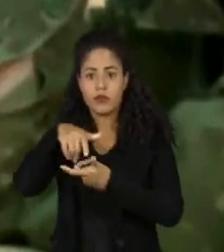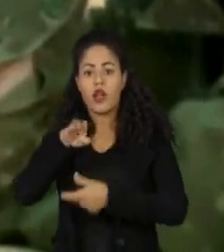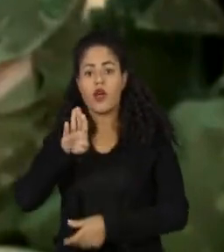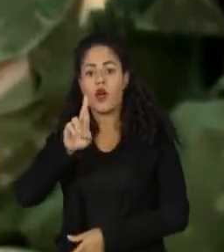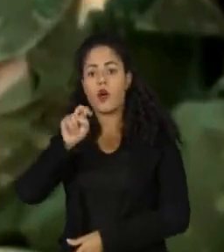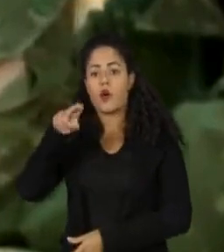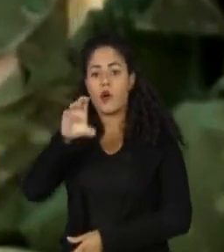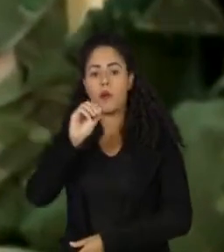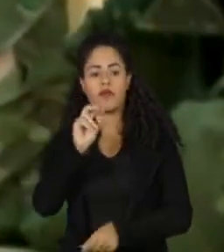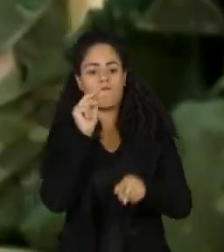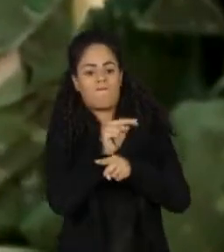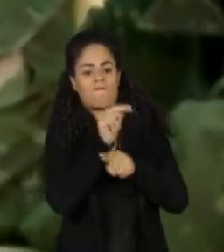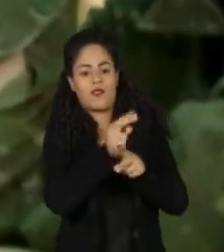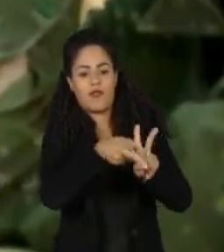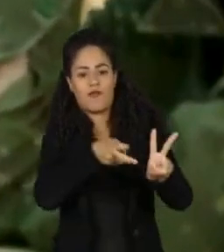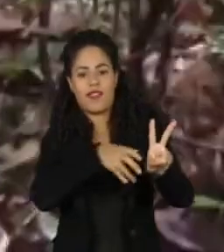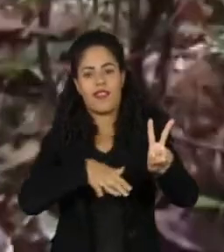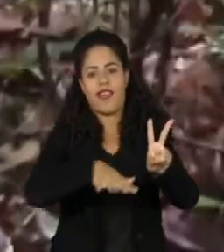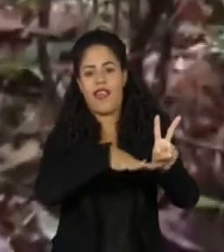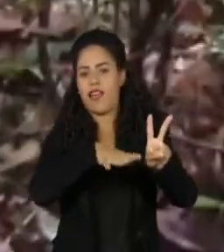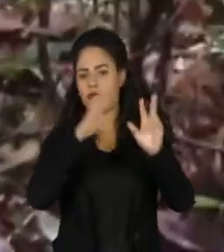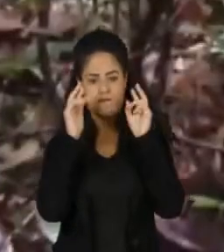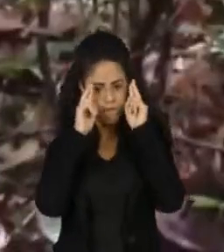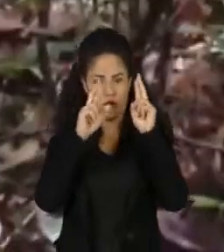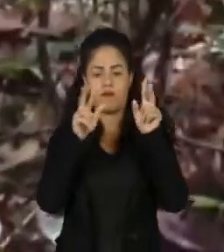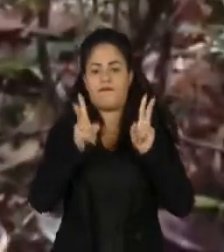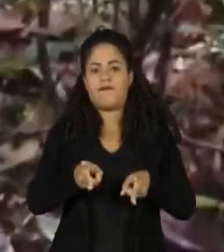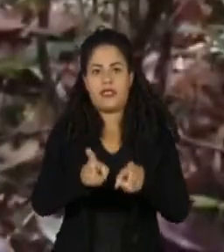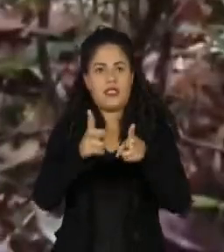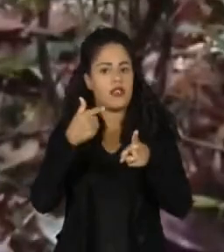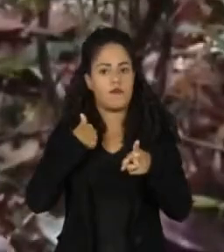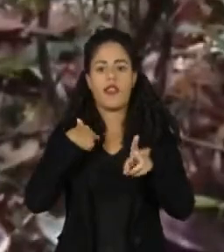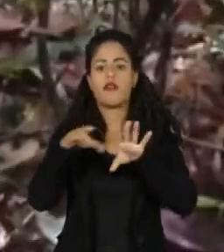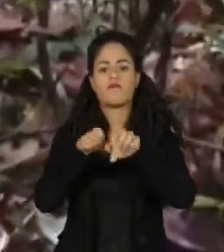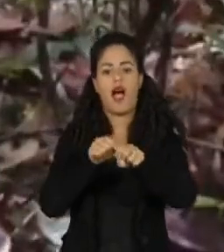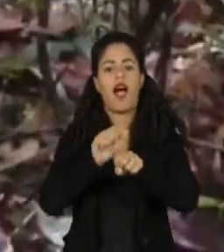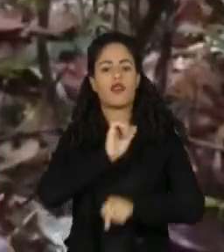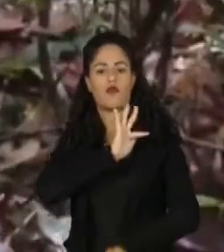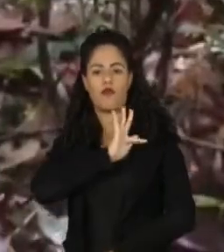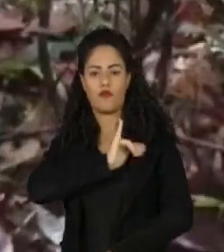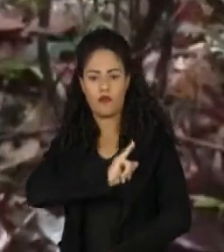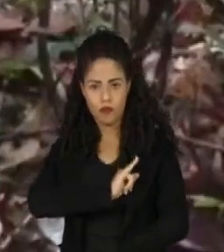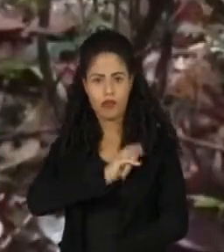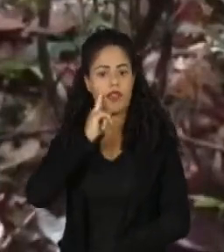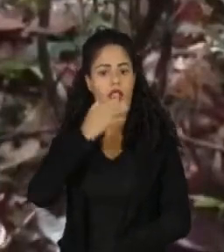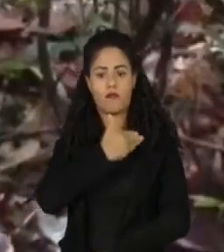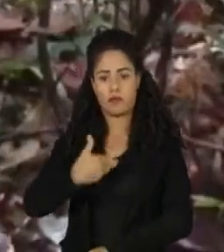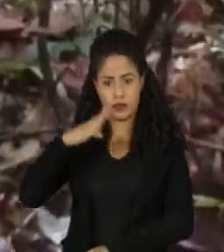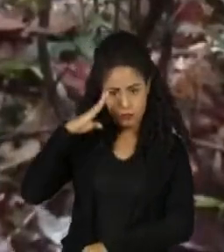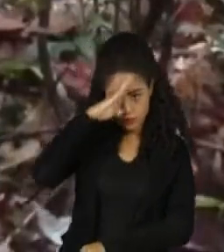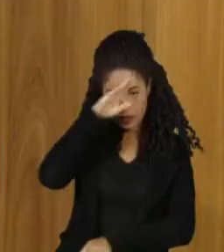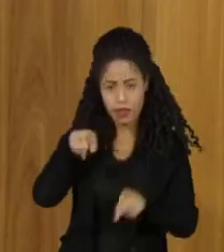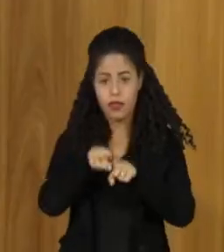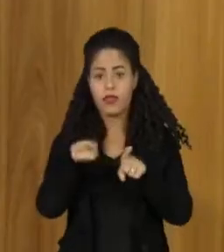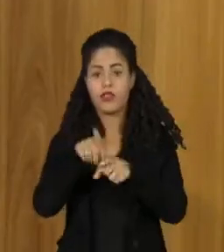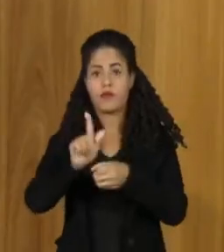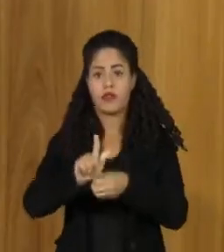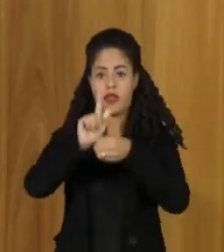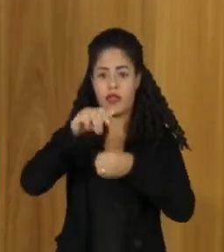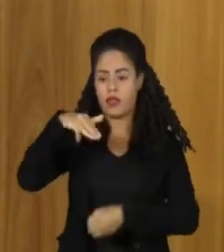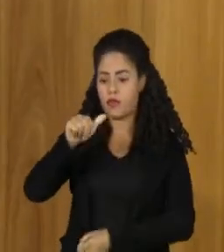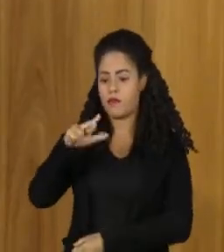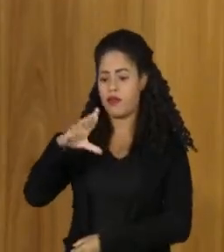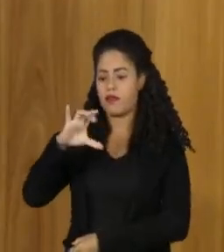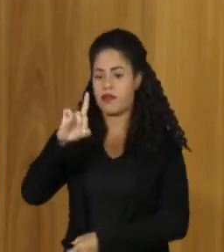dos indigenistas mais respeitados do país. Ele se licenciou da FUNAI durante o governo de Jair Bolsonaro e da gestão de Marcelo